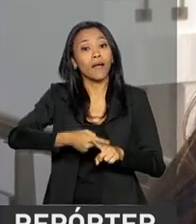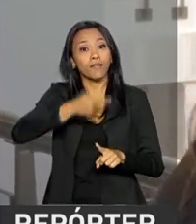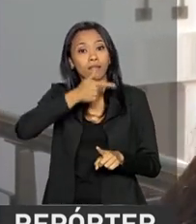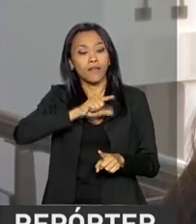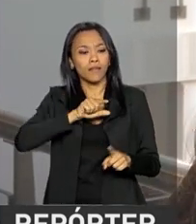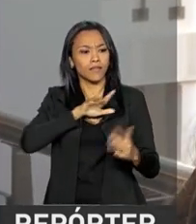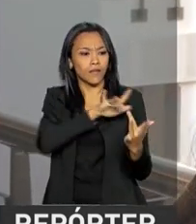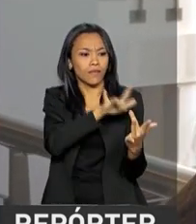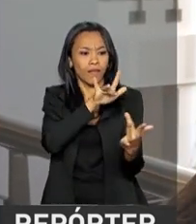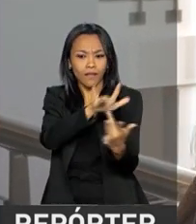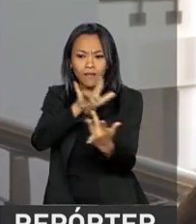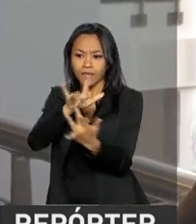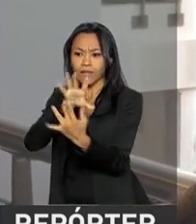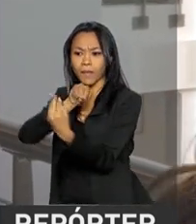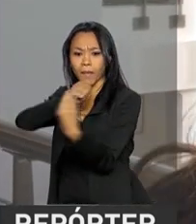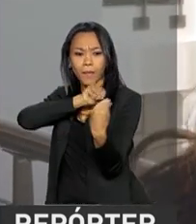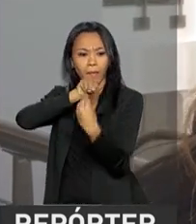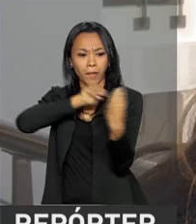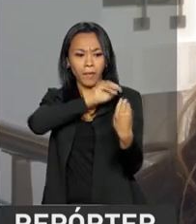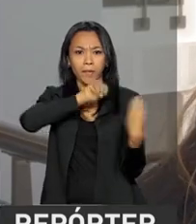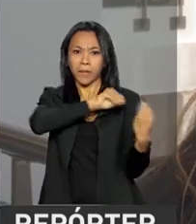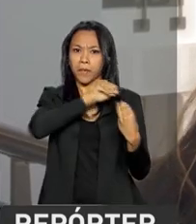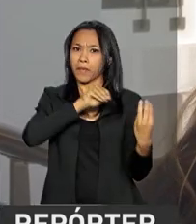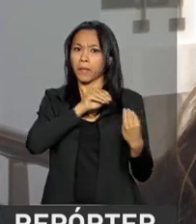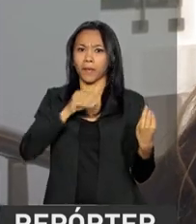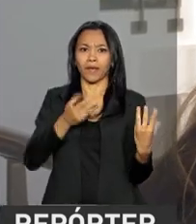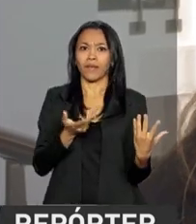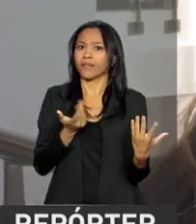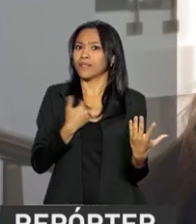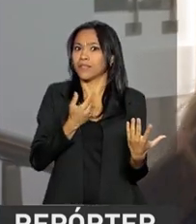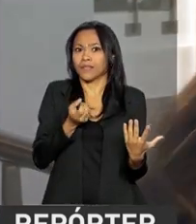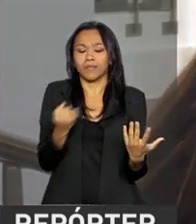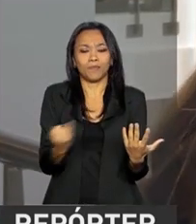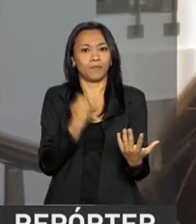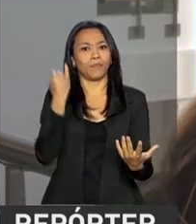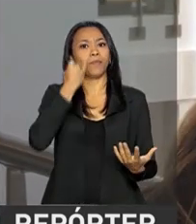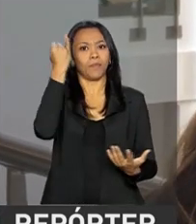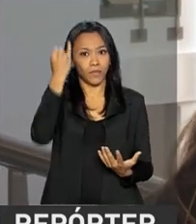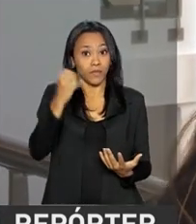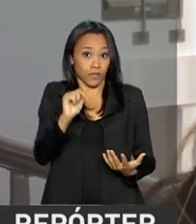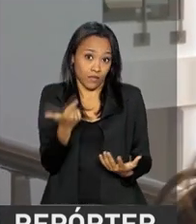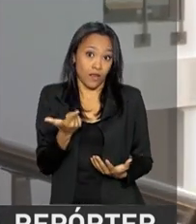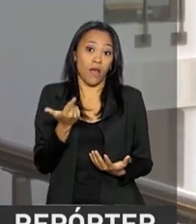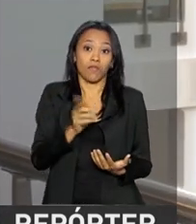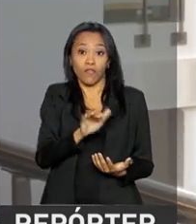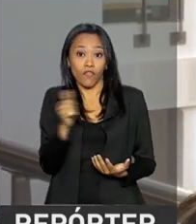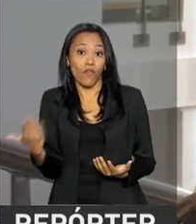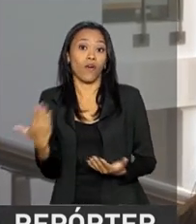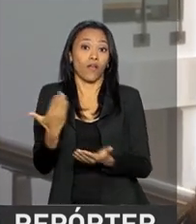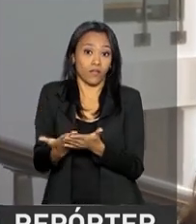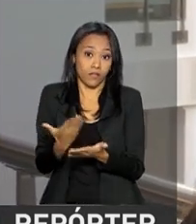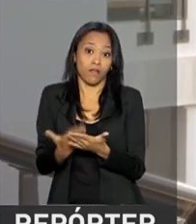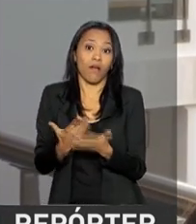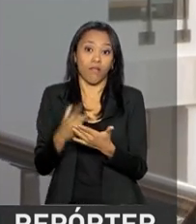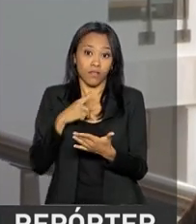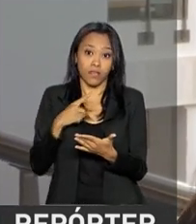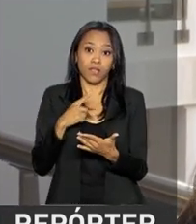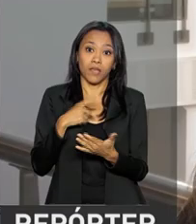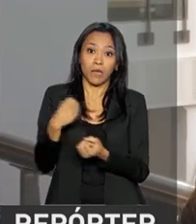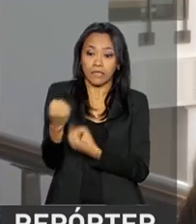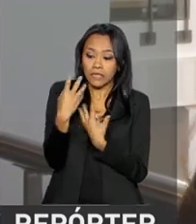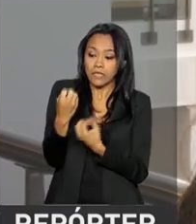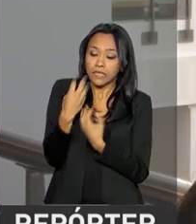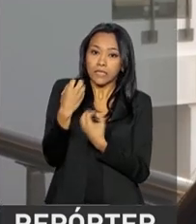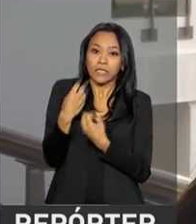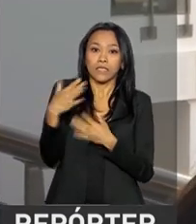em que a fala principal é a língua inglesa e isso é um diferencial enorme além claro das aulas que teremos durante o curso ligados ao turismo e hospitalidade